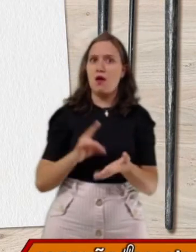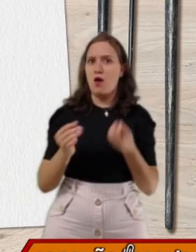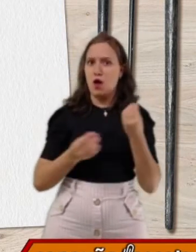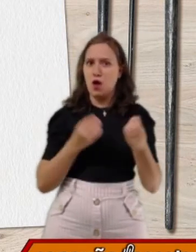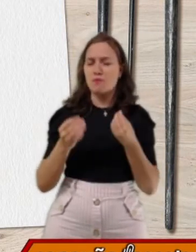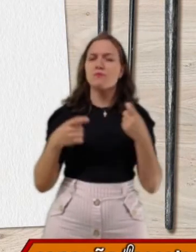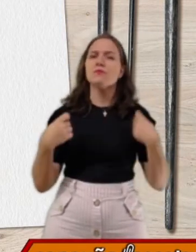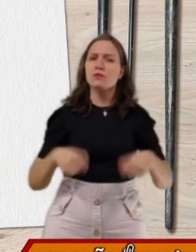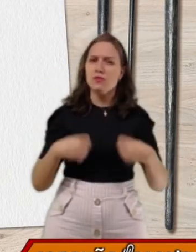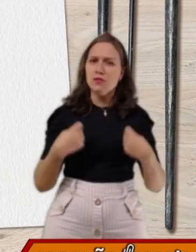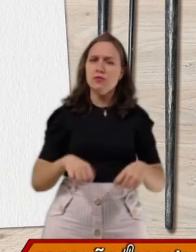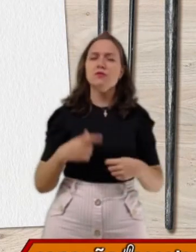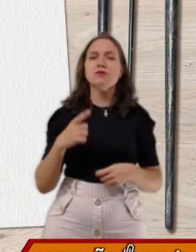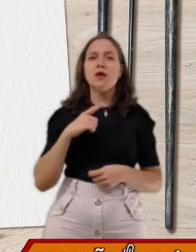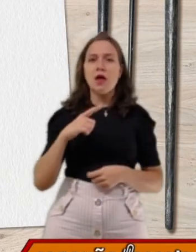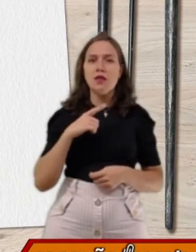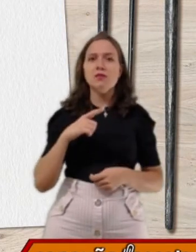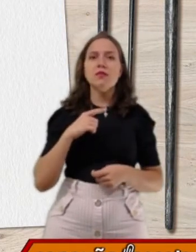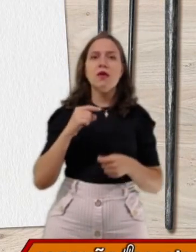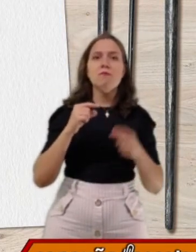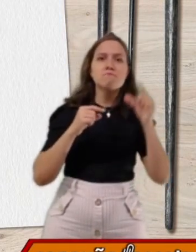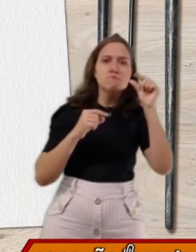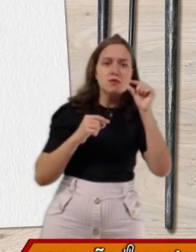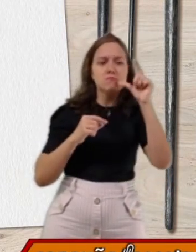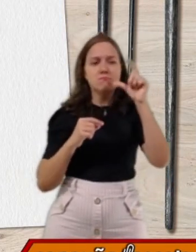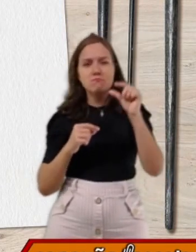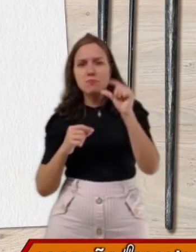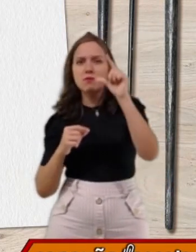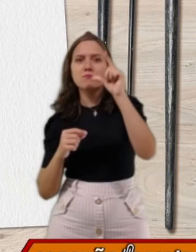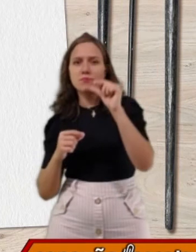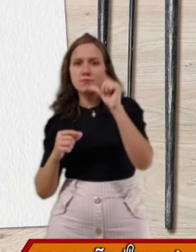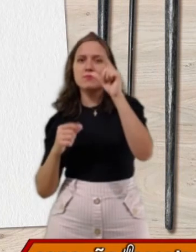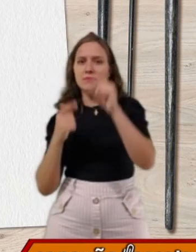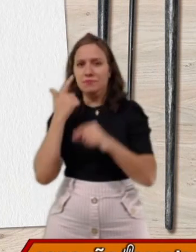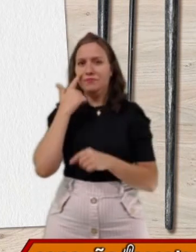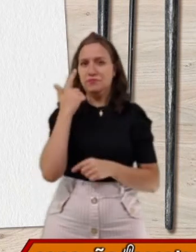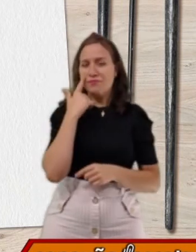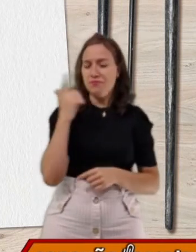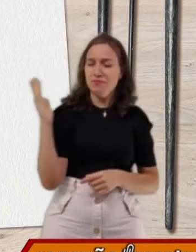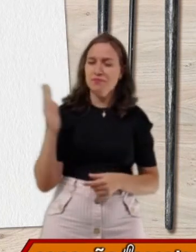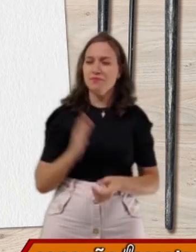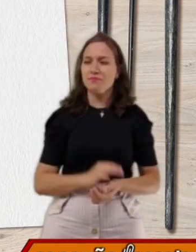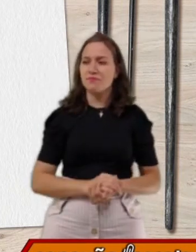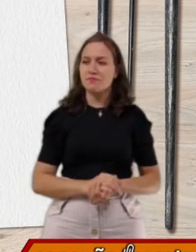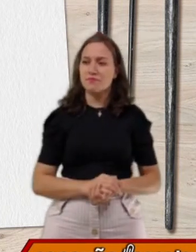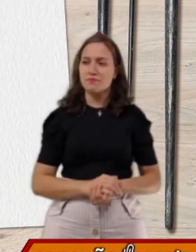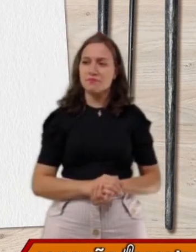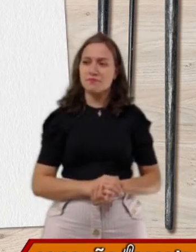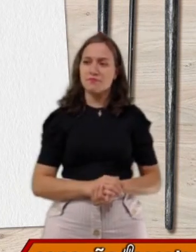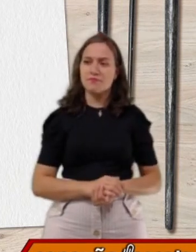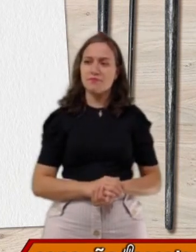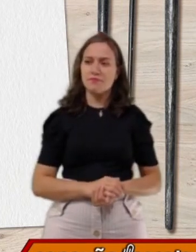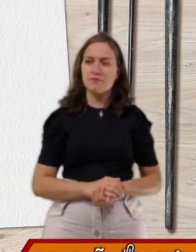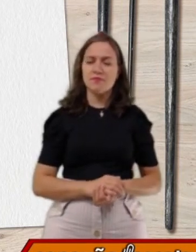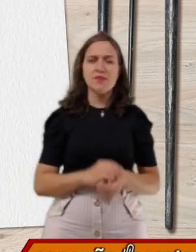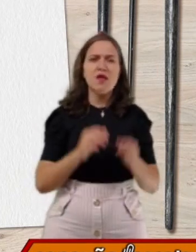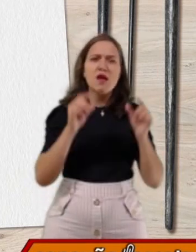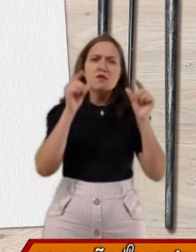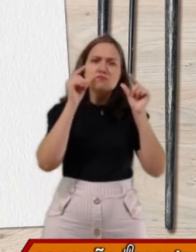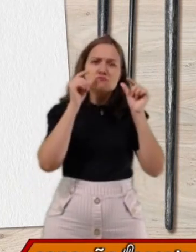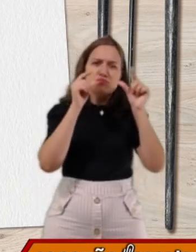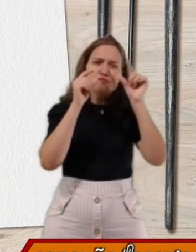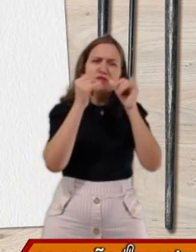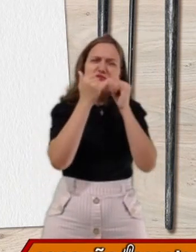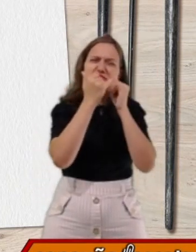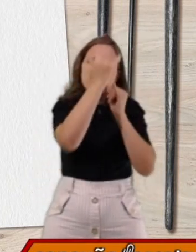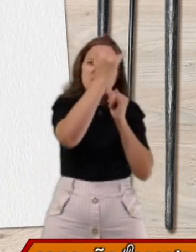tá assim os menores e maiores mais finos e mais grossos Vamos lá gente ó os mais finos